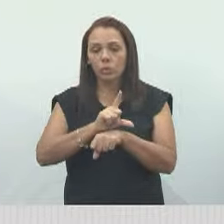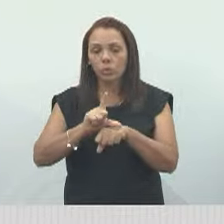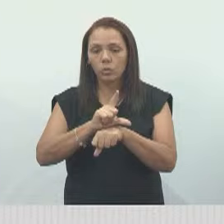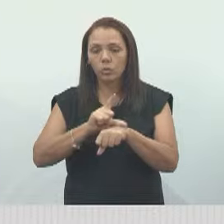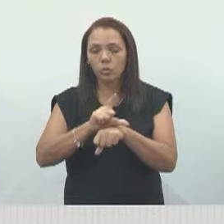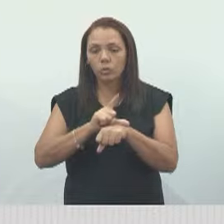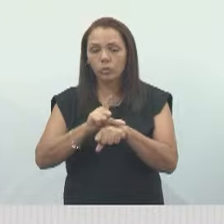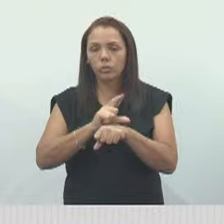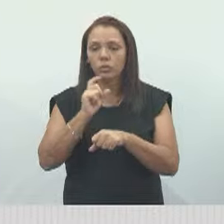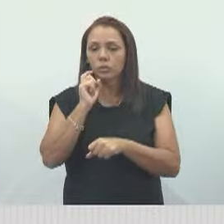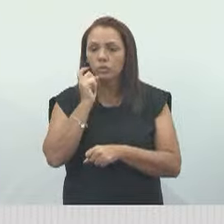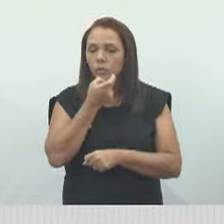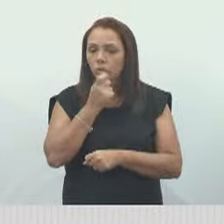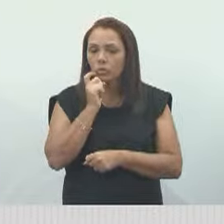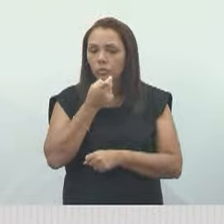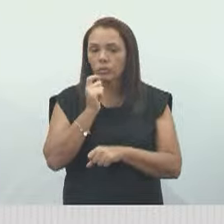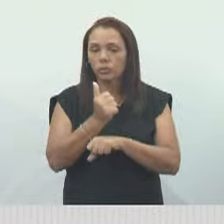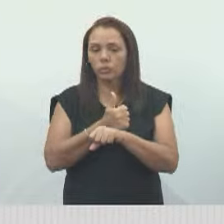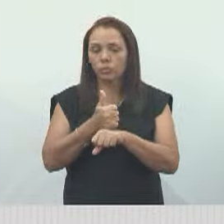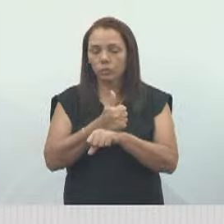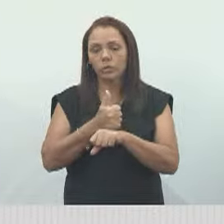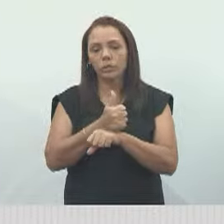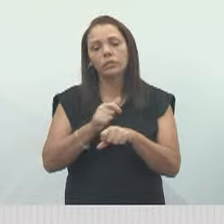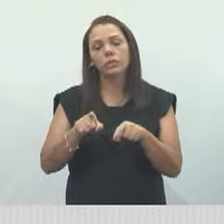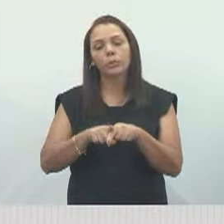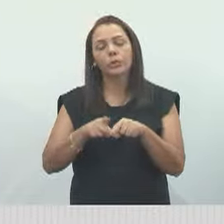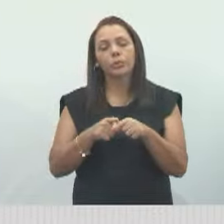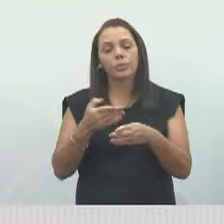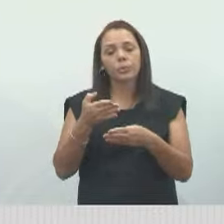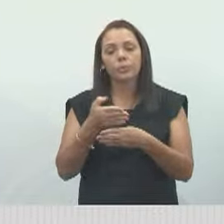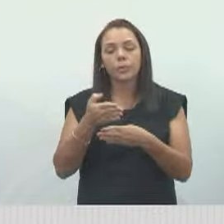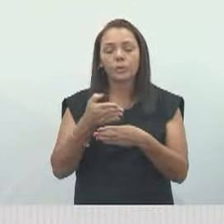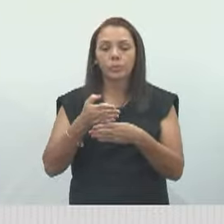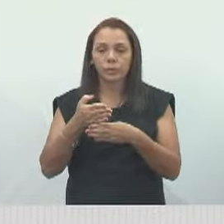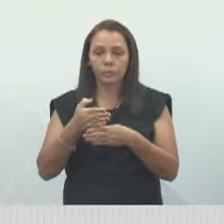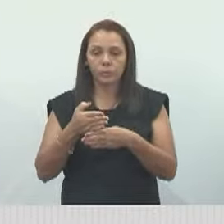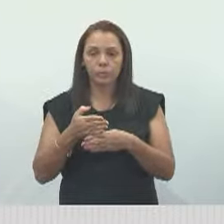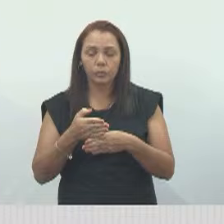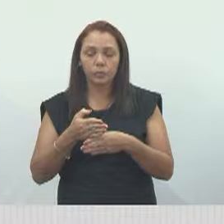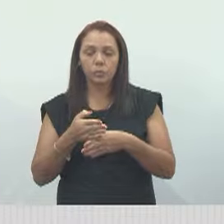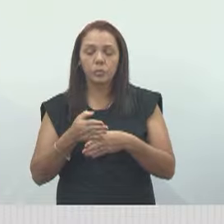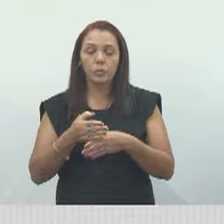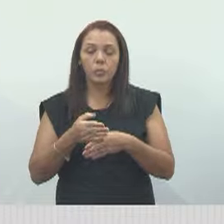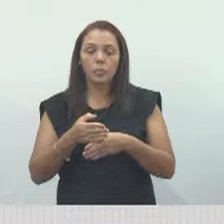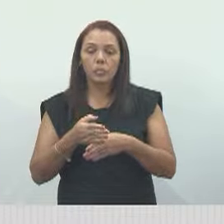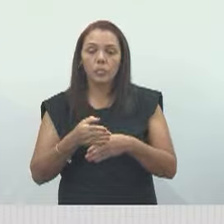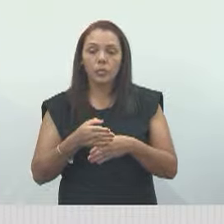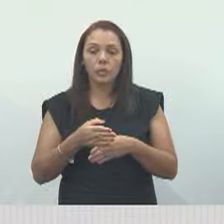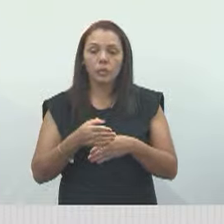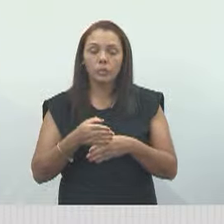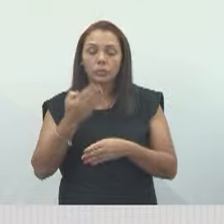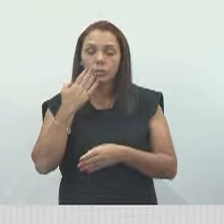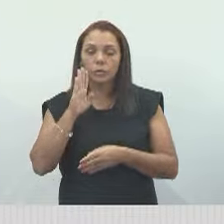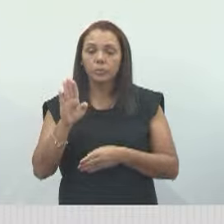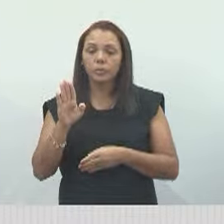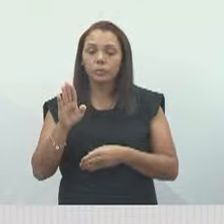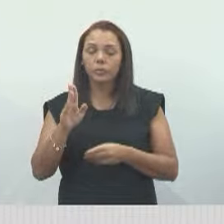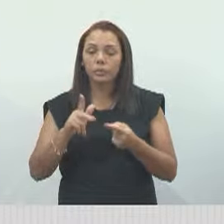os dentistas, e eles prontificaram de fazer